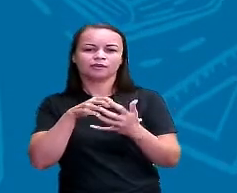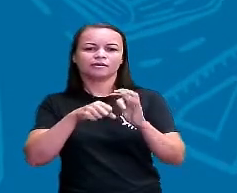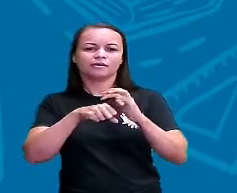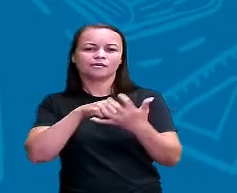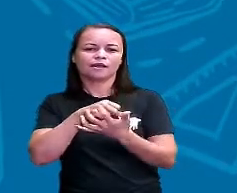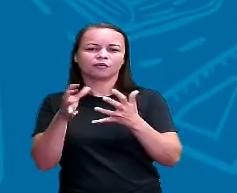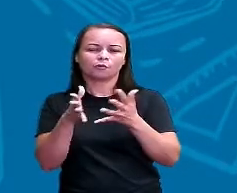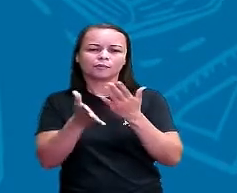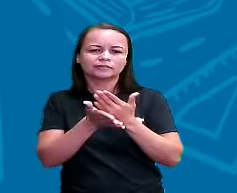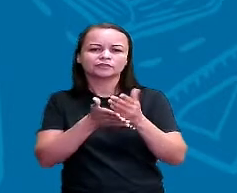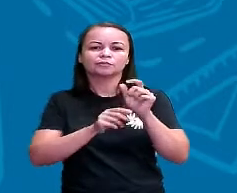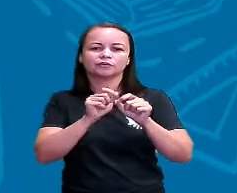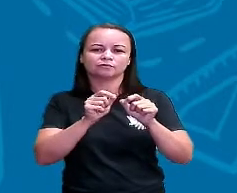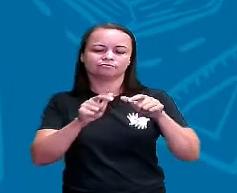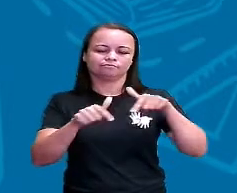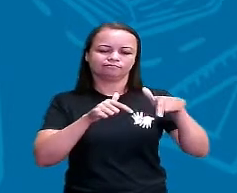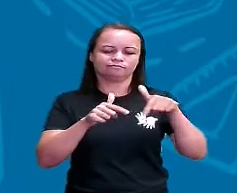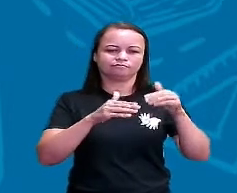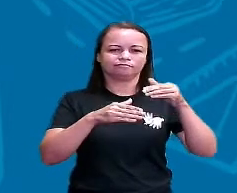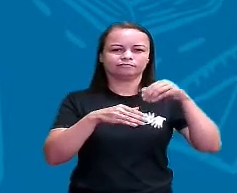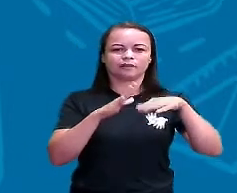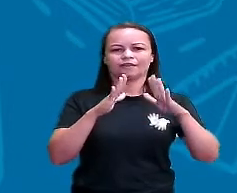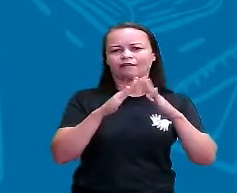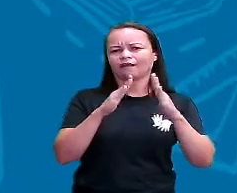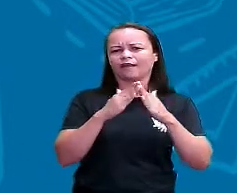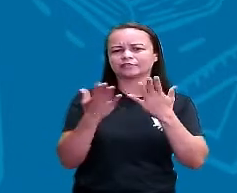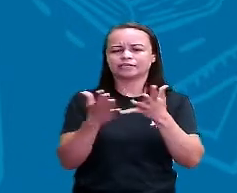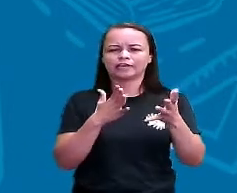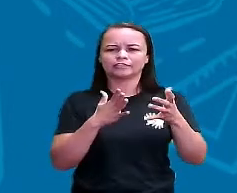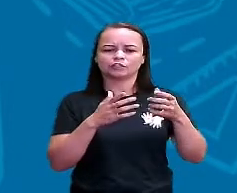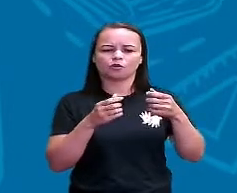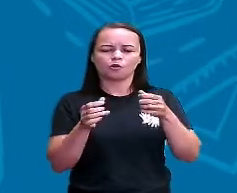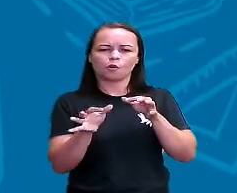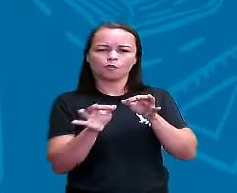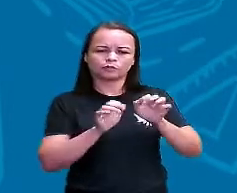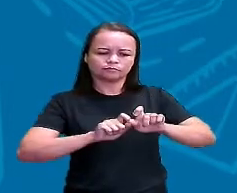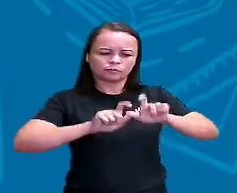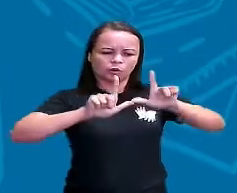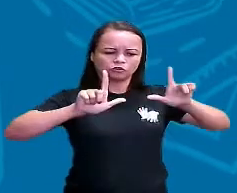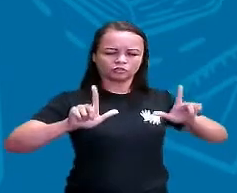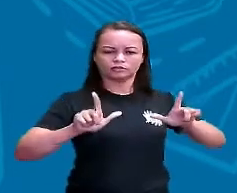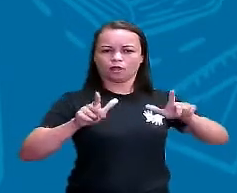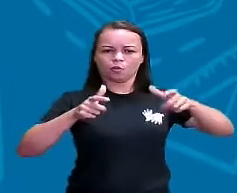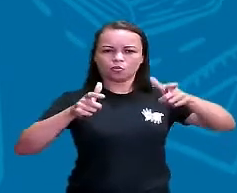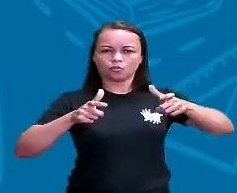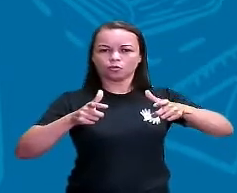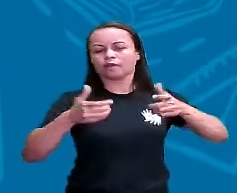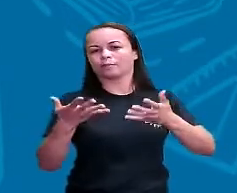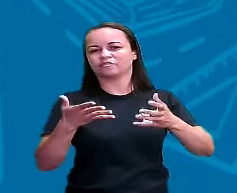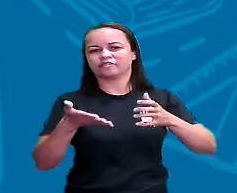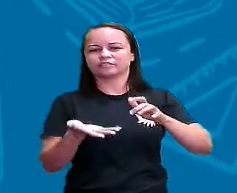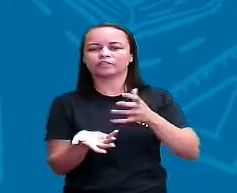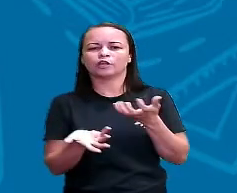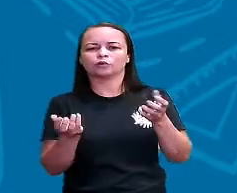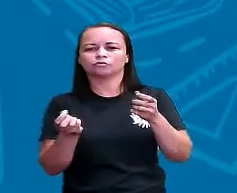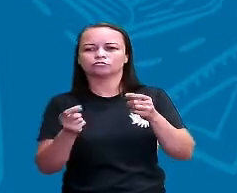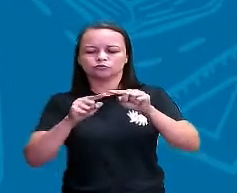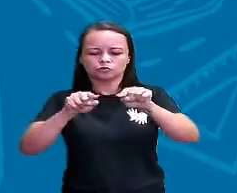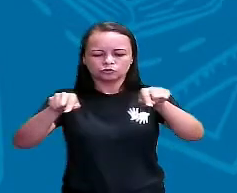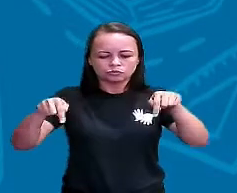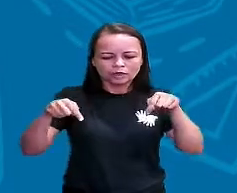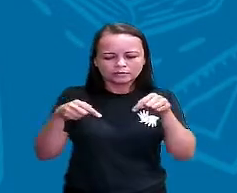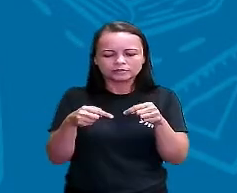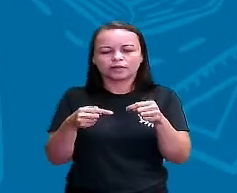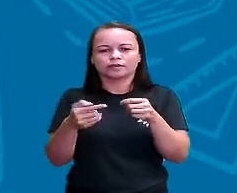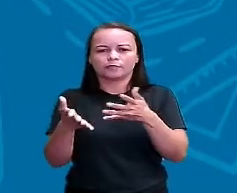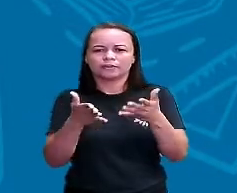o arquiteto especializado em projetar, ou seja, projetar um ambiente para se fazer um escritório em casa, para se fazer uma sala de aula